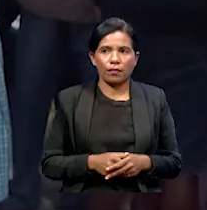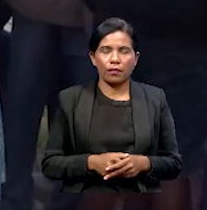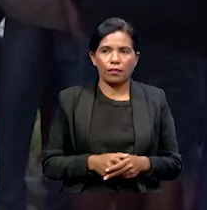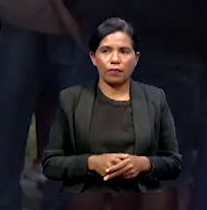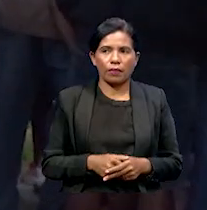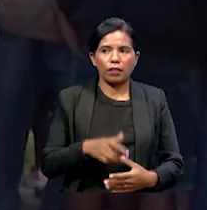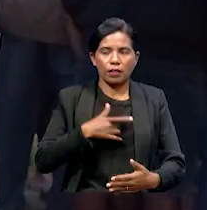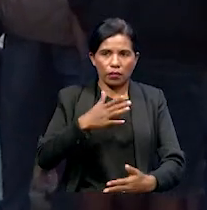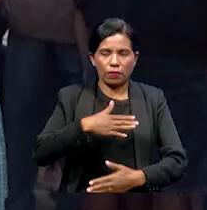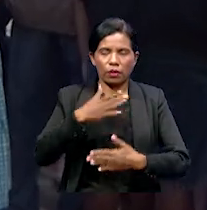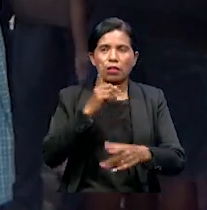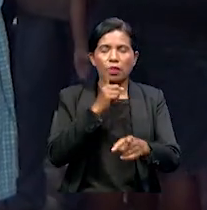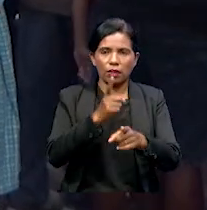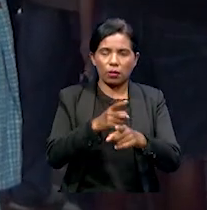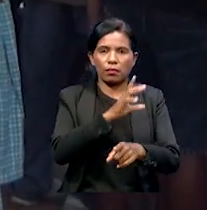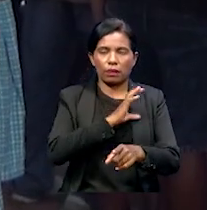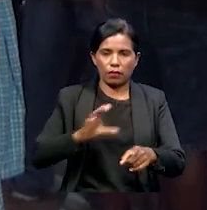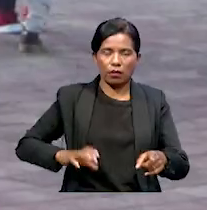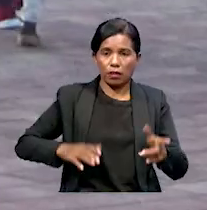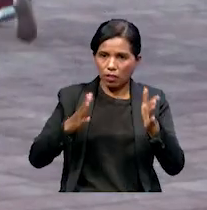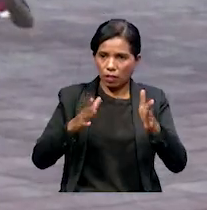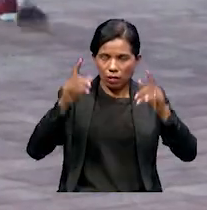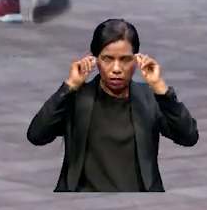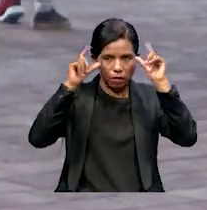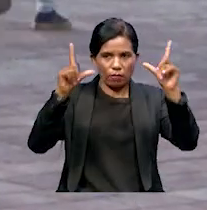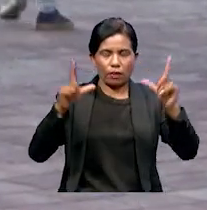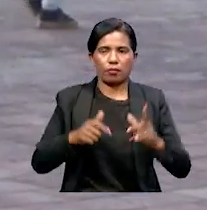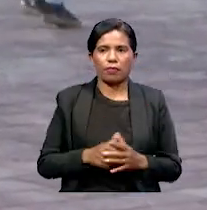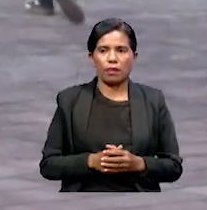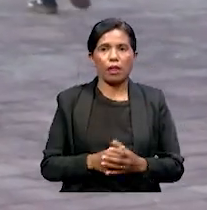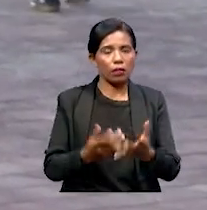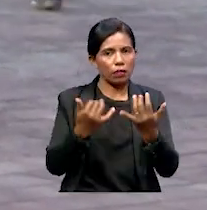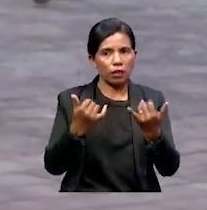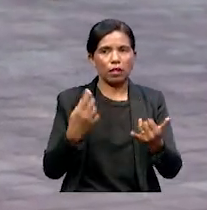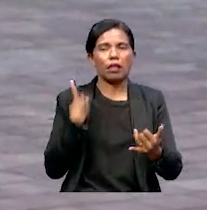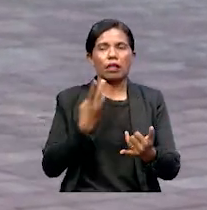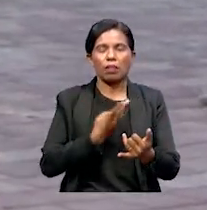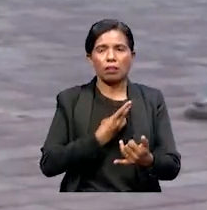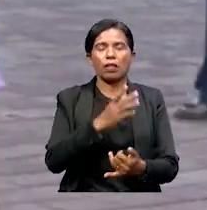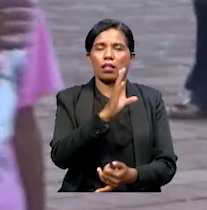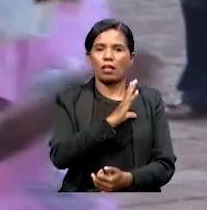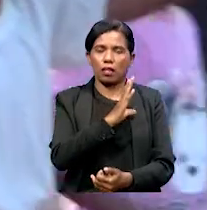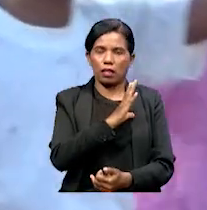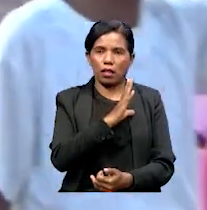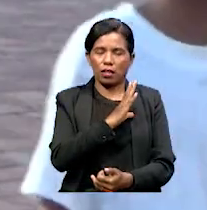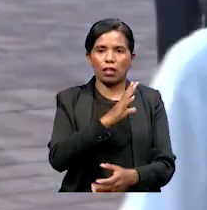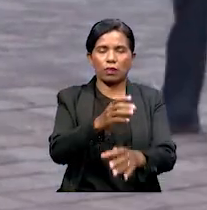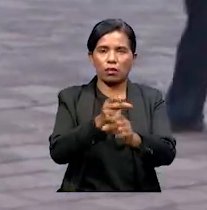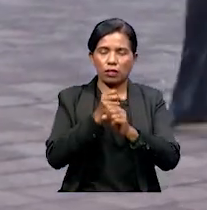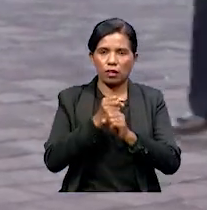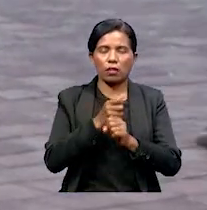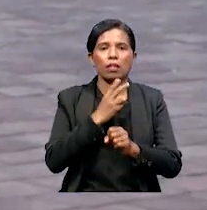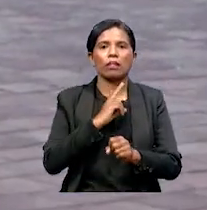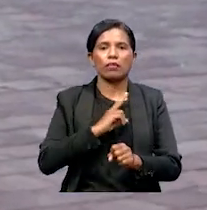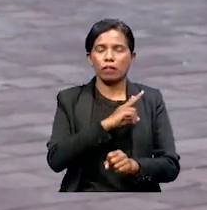orgullo te tebes pasrani katolika Timor abore dau ami hengela tu simu itene kardial dom